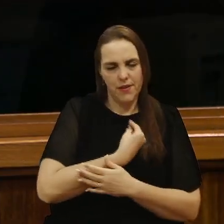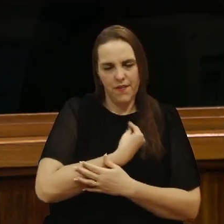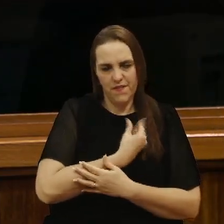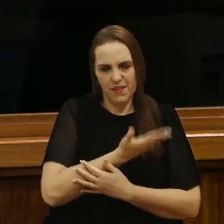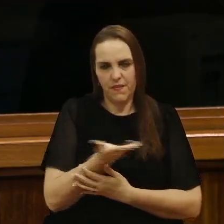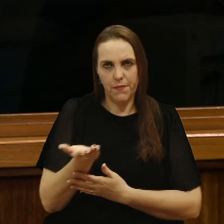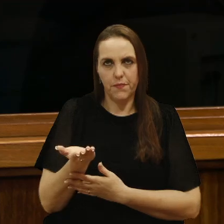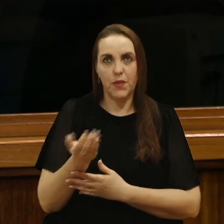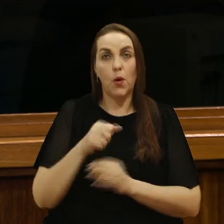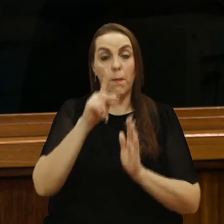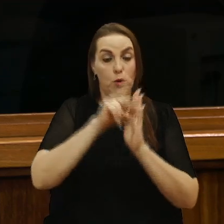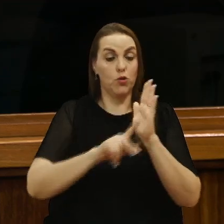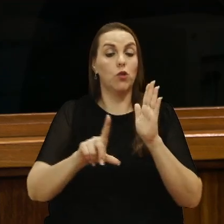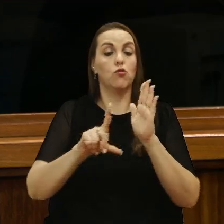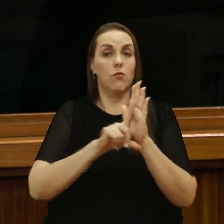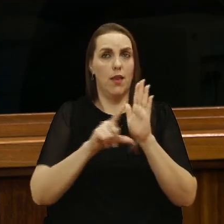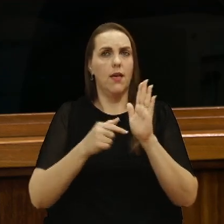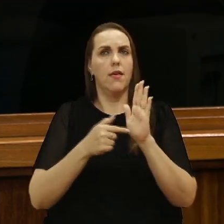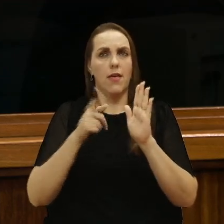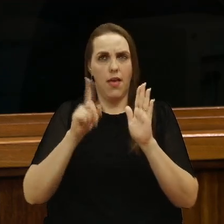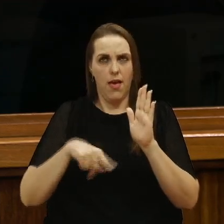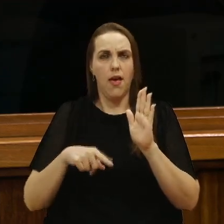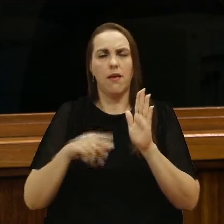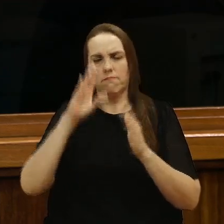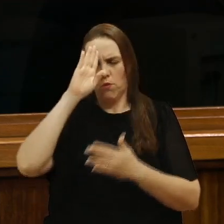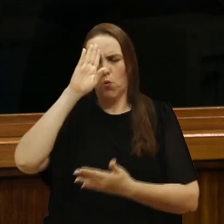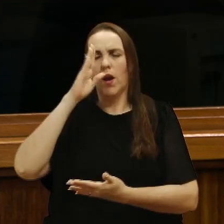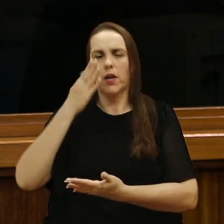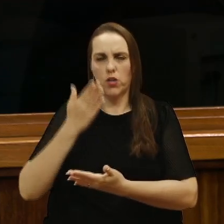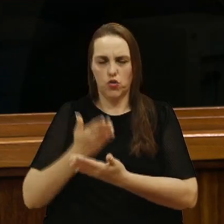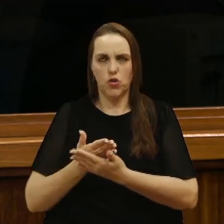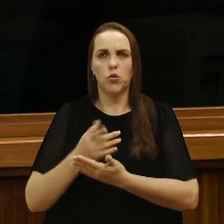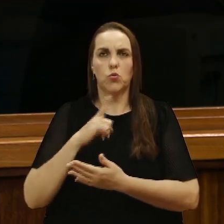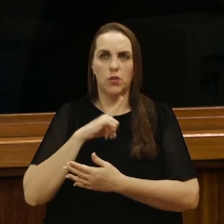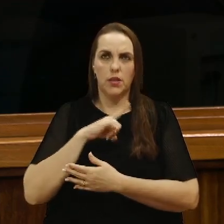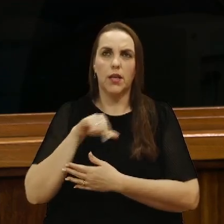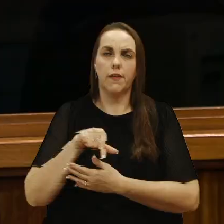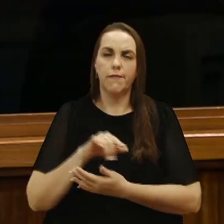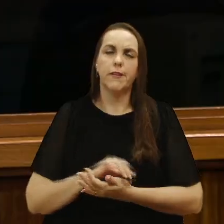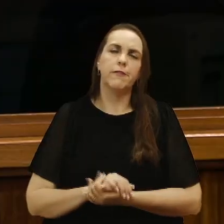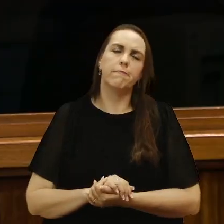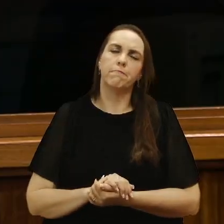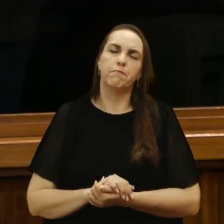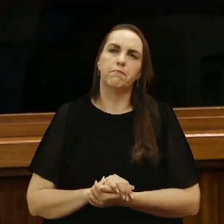esse projeto de lei, acredito que teve